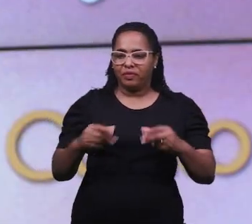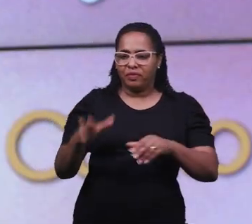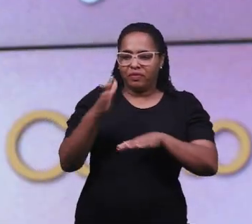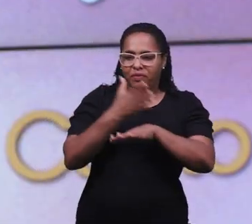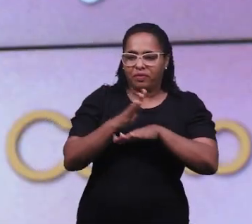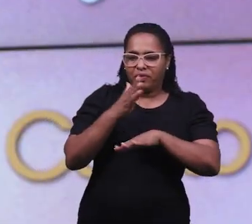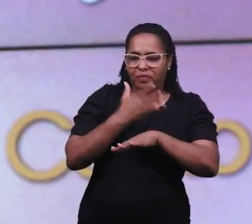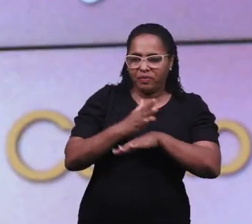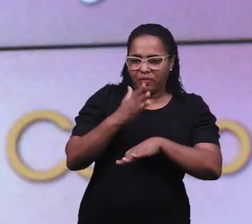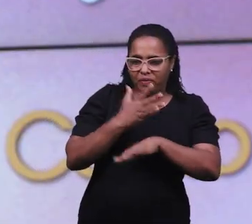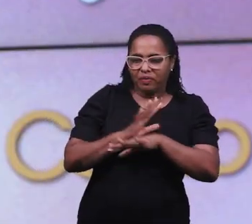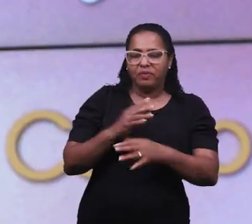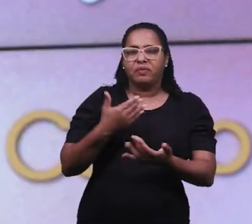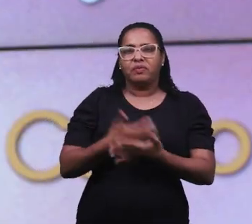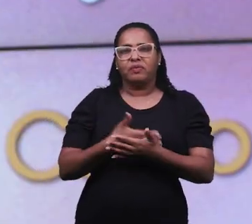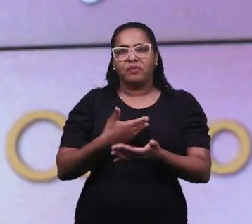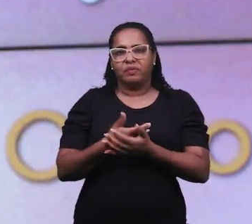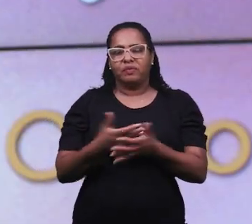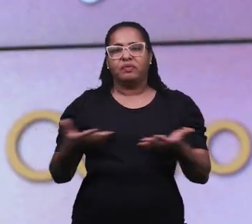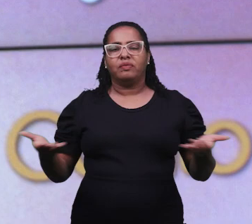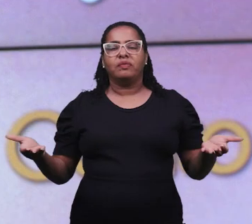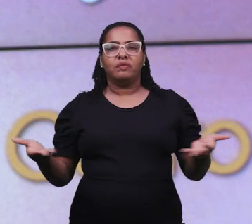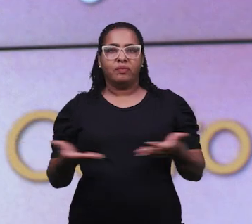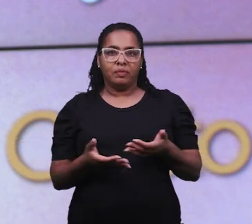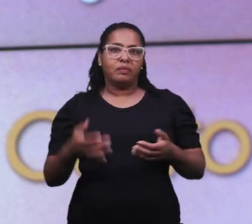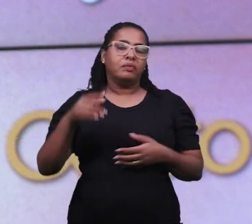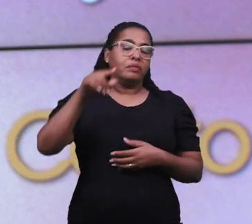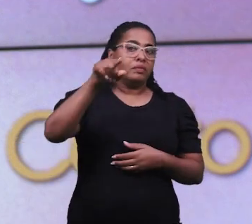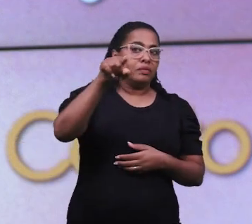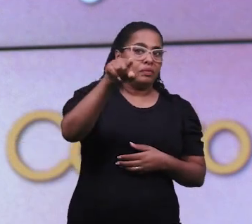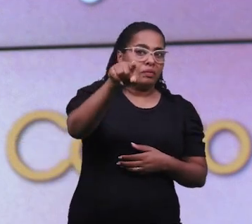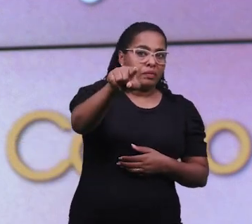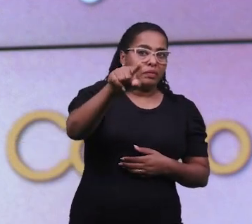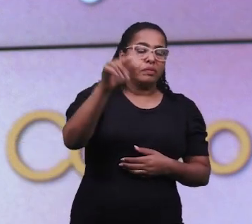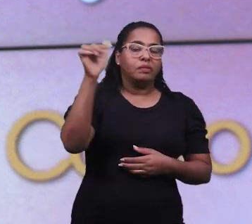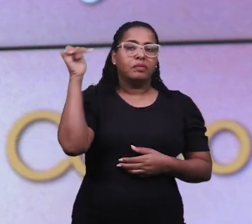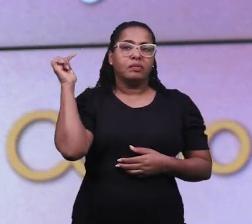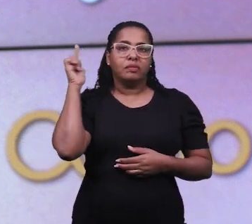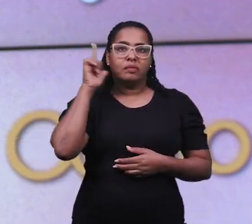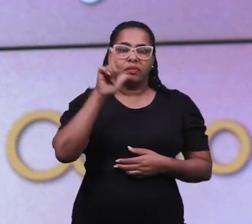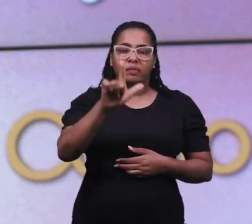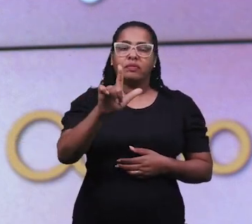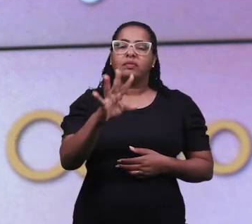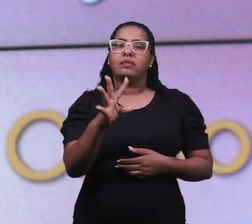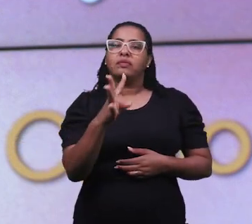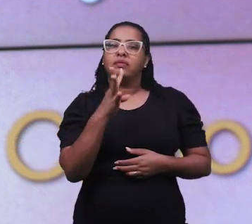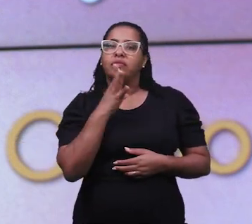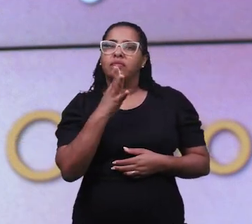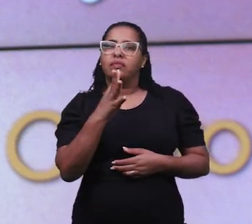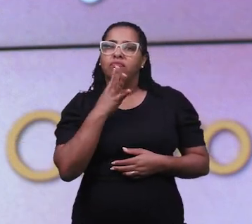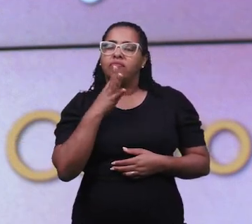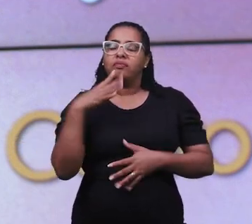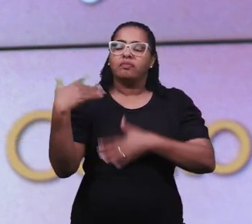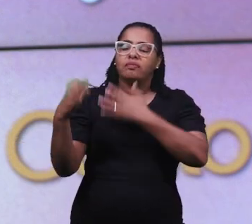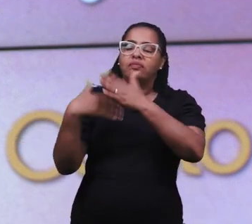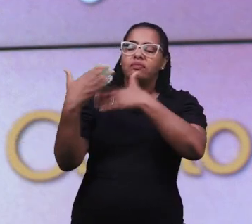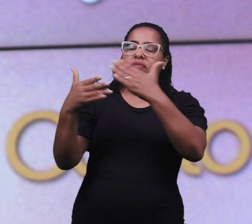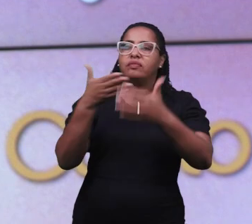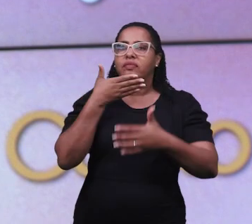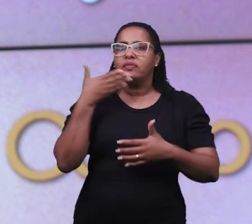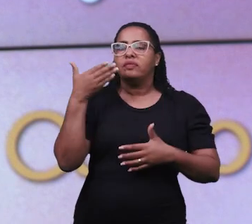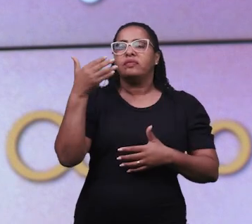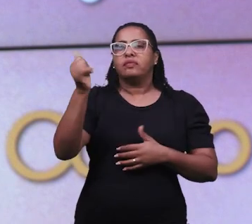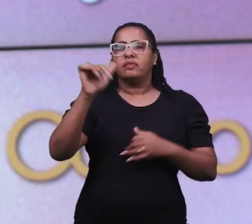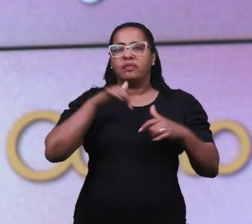Os nossos exercícios feitos nessa aula foram para que você consiga conhecer e